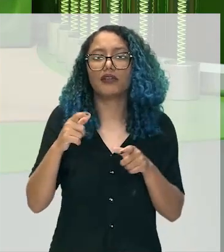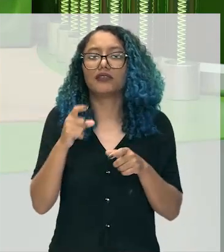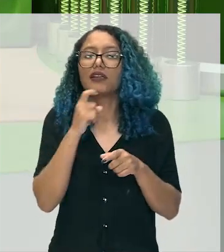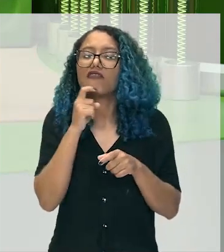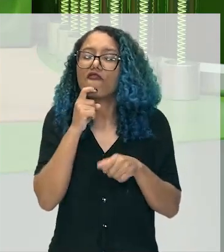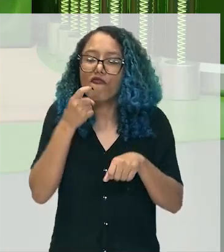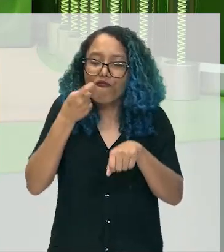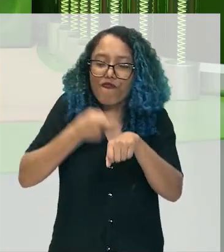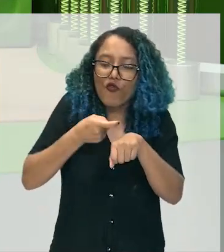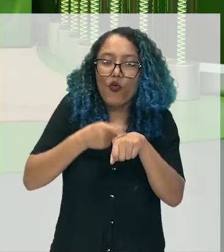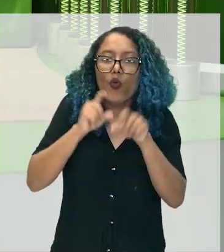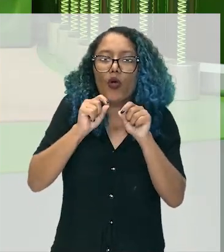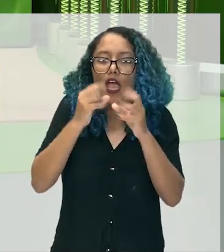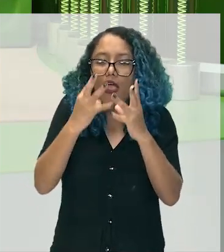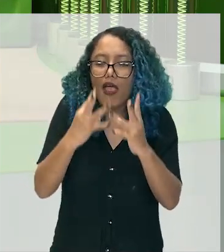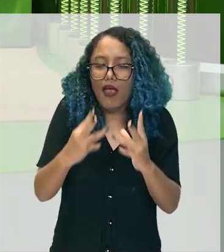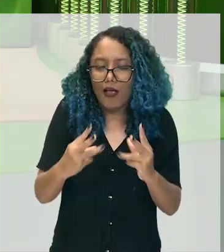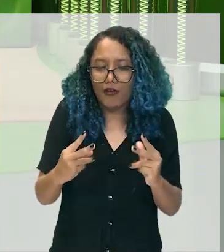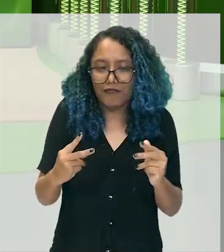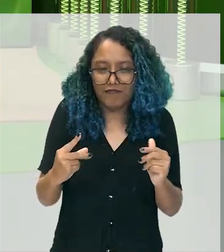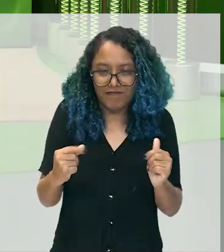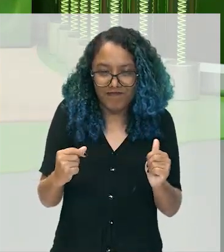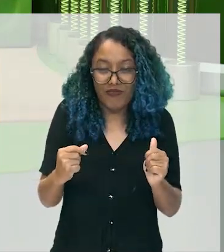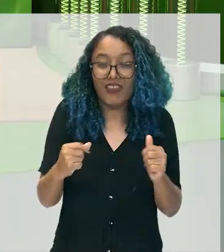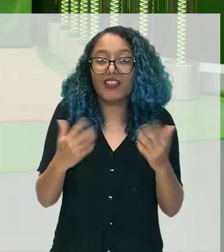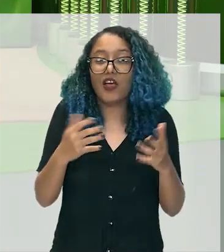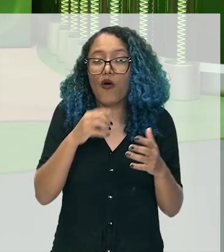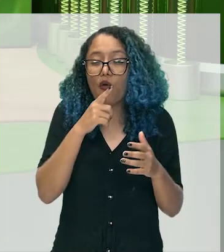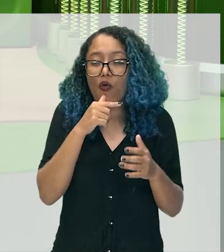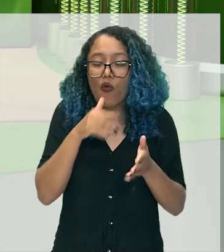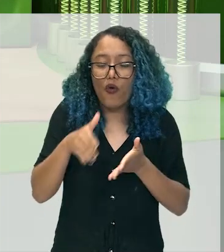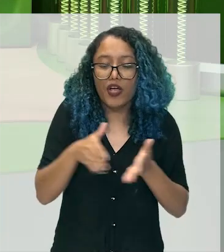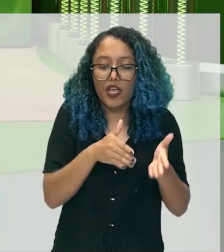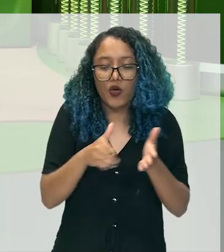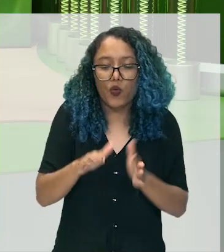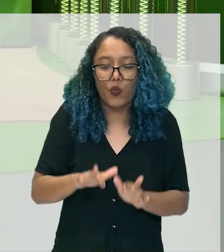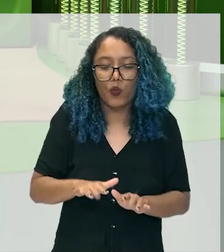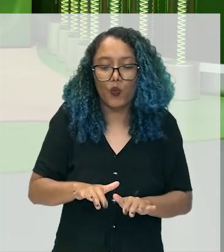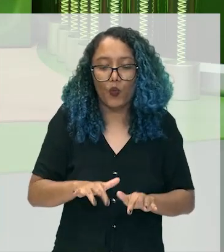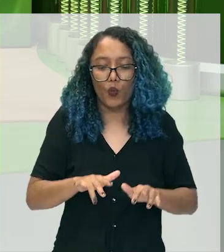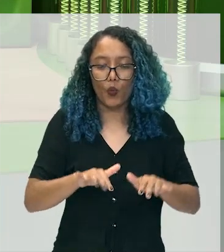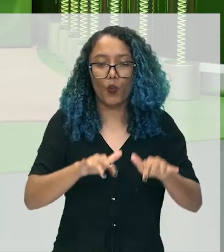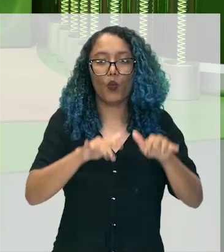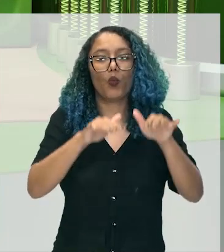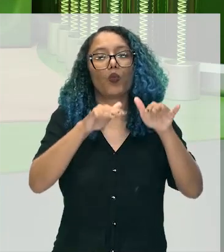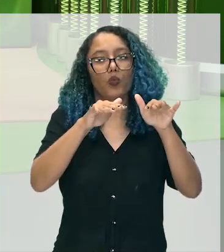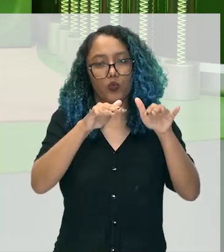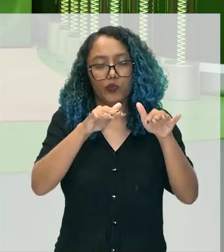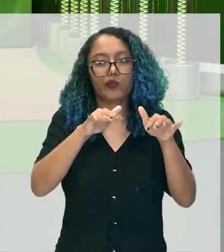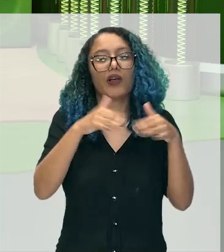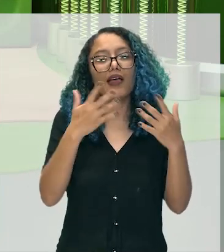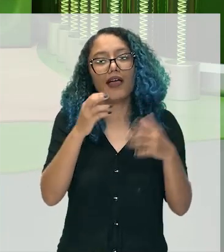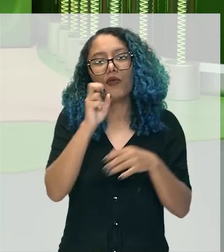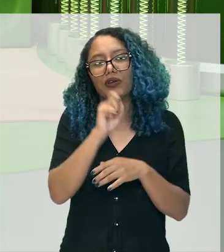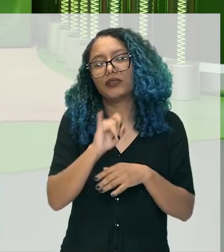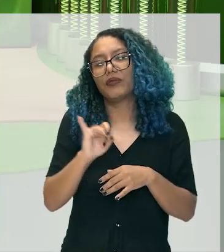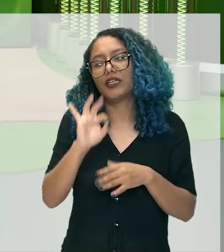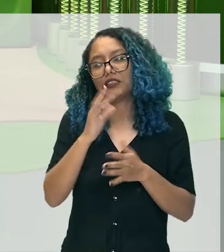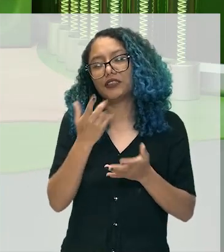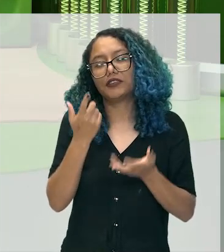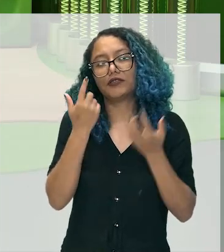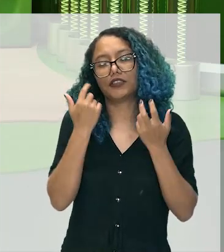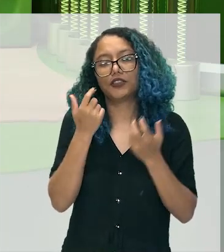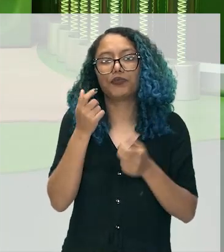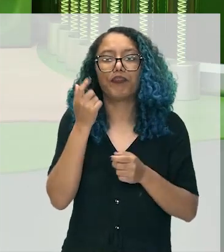desse gelo está sendo derretido e aumentando o nível dos rios também. Então, são imagens que trazem para a gente aí